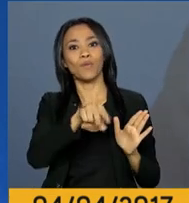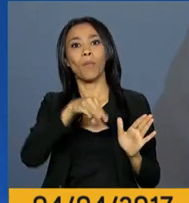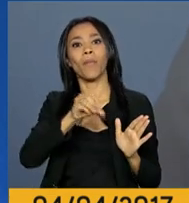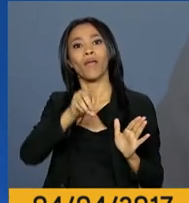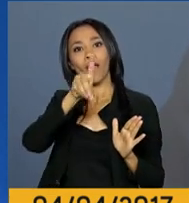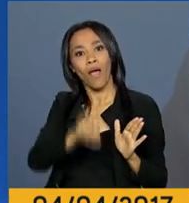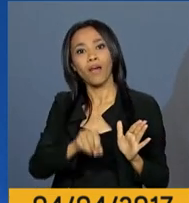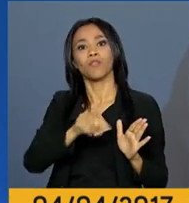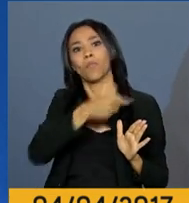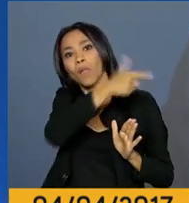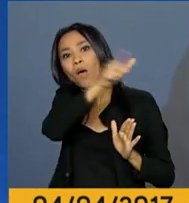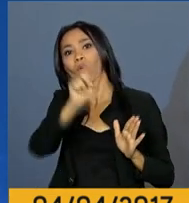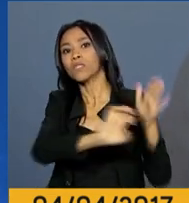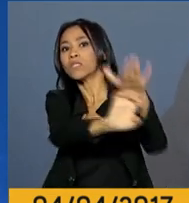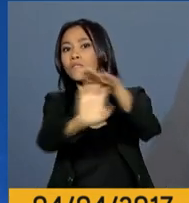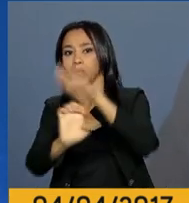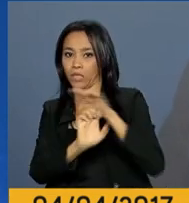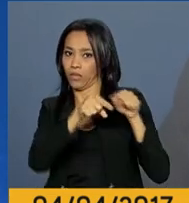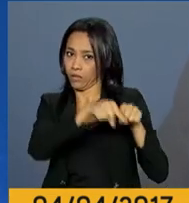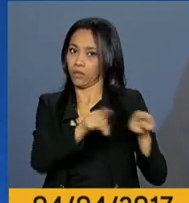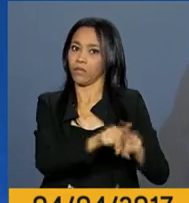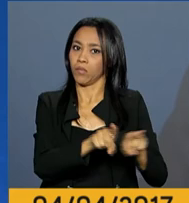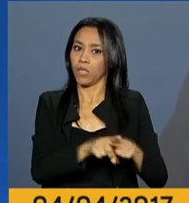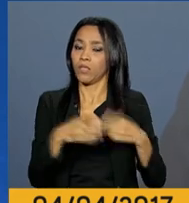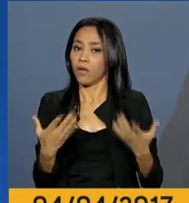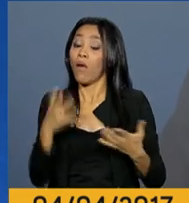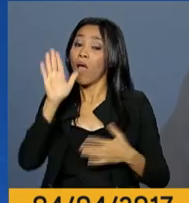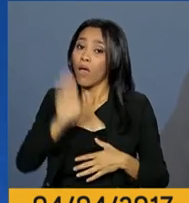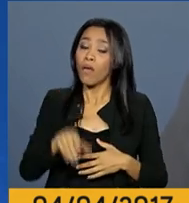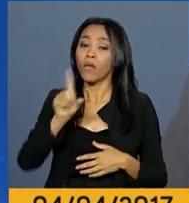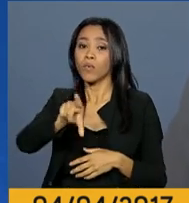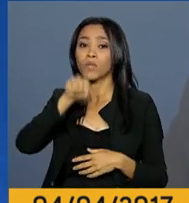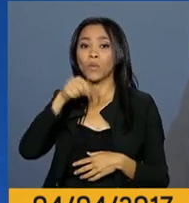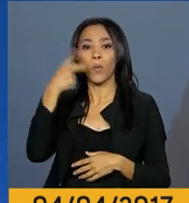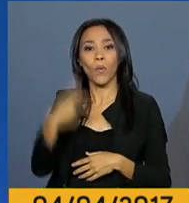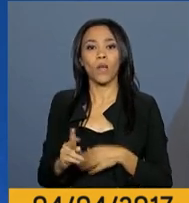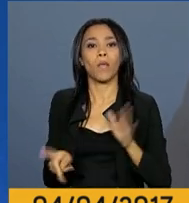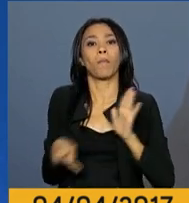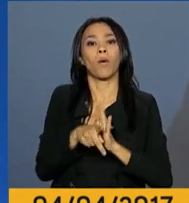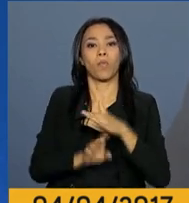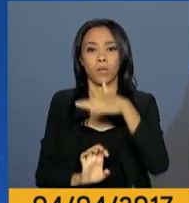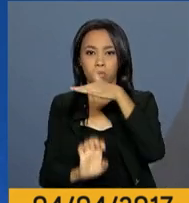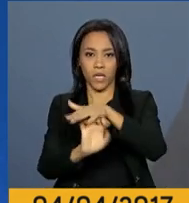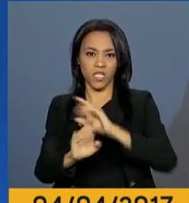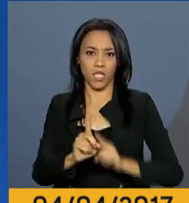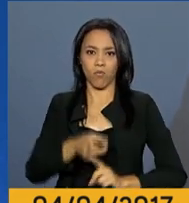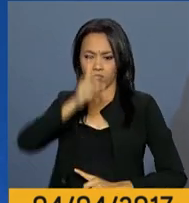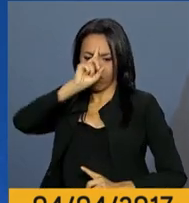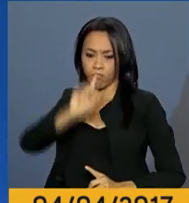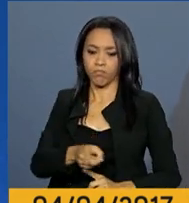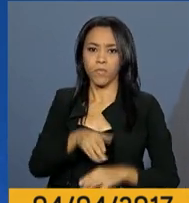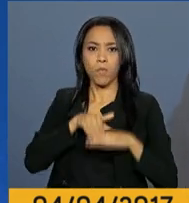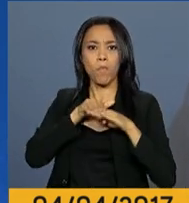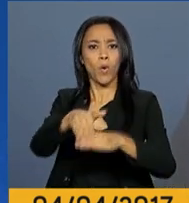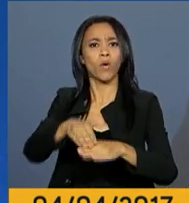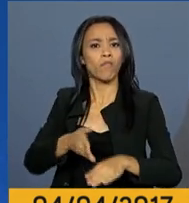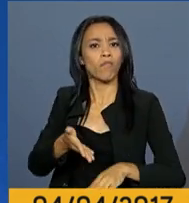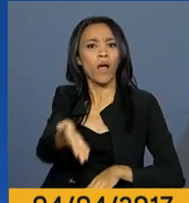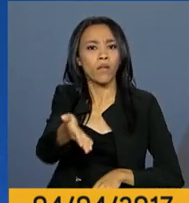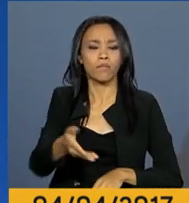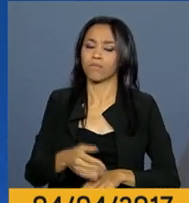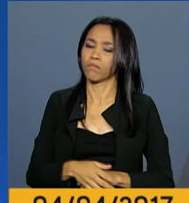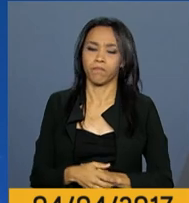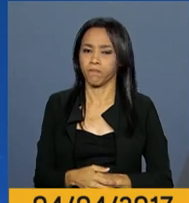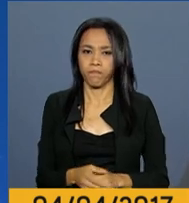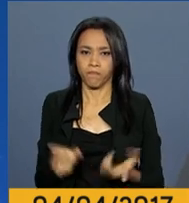internacional. Portanto, é uma escolha da própria empresa e não por meio de imposições. E devo